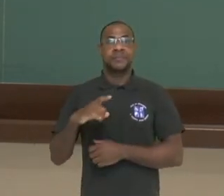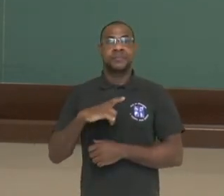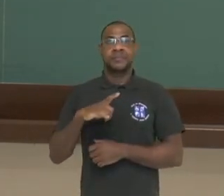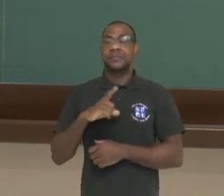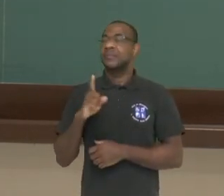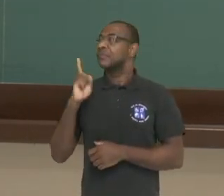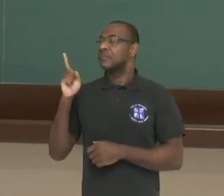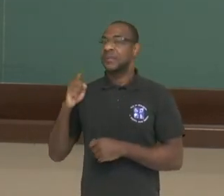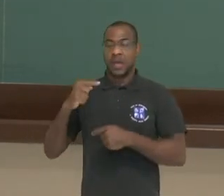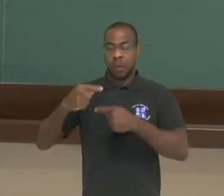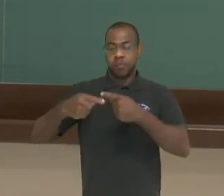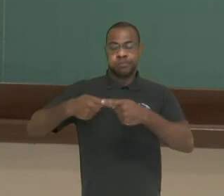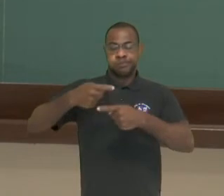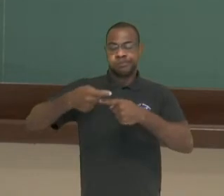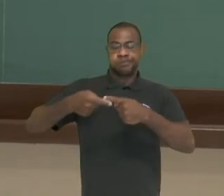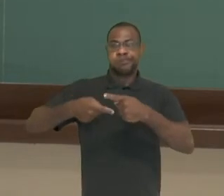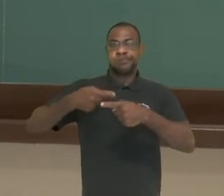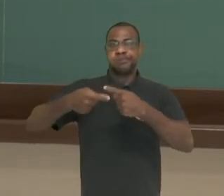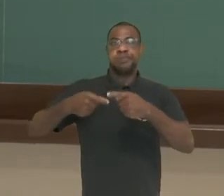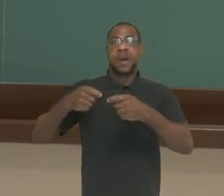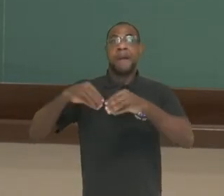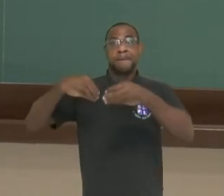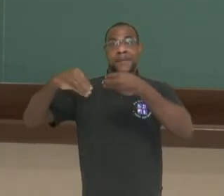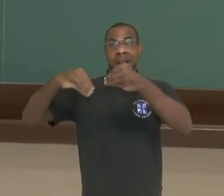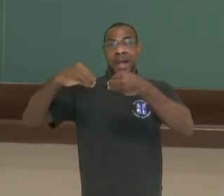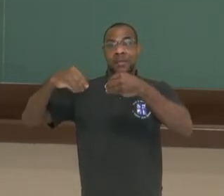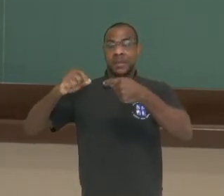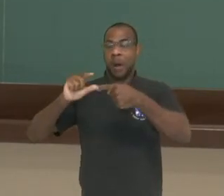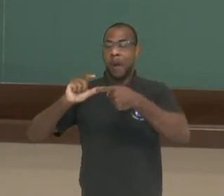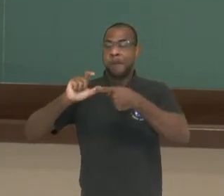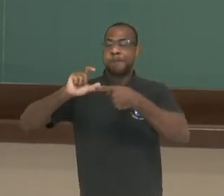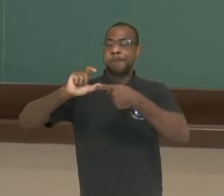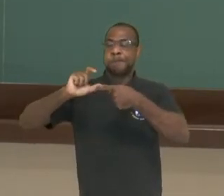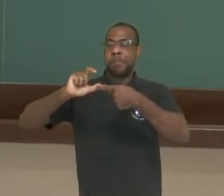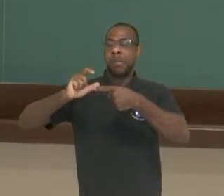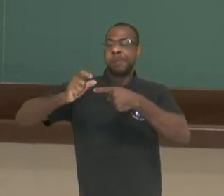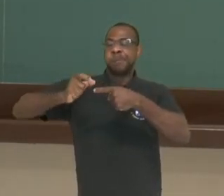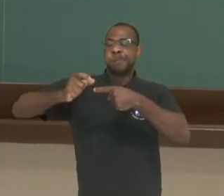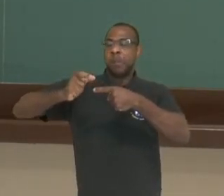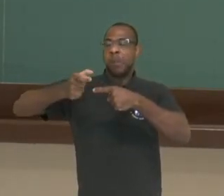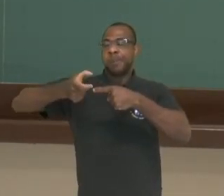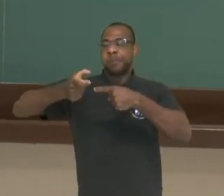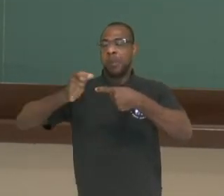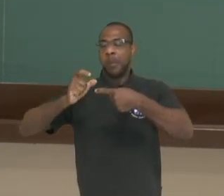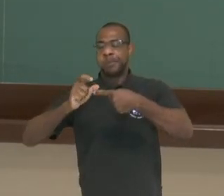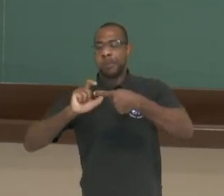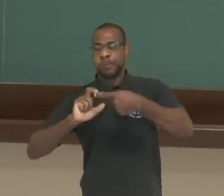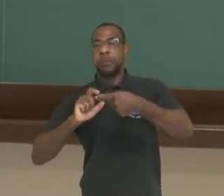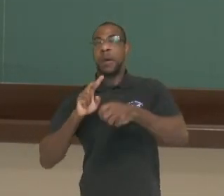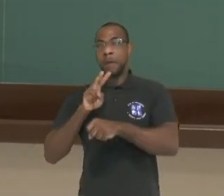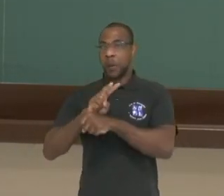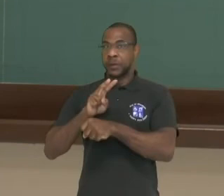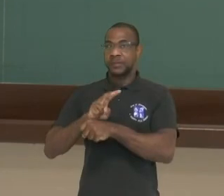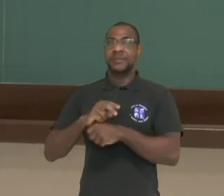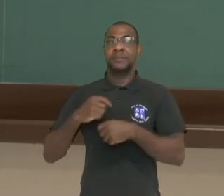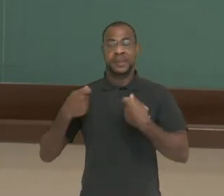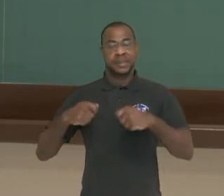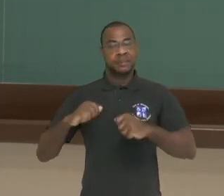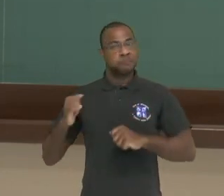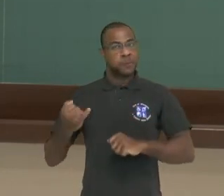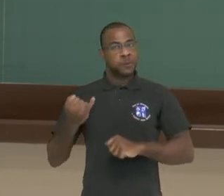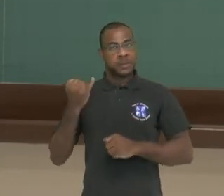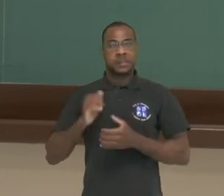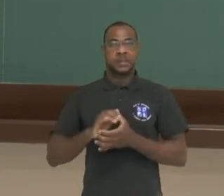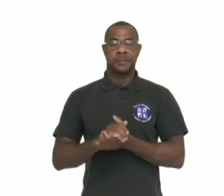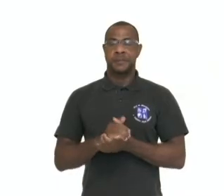envolto dele também precisa ter uma capacidade maior ali, proporcionando maior proteção ainda, ok? Muito bem, então